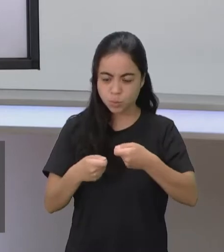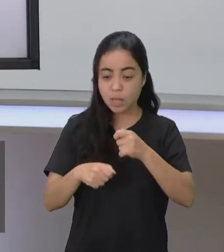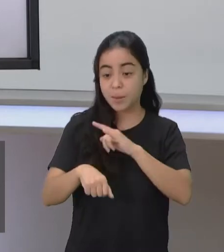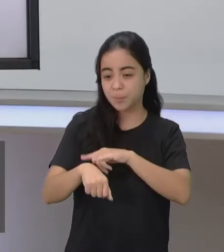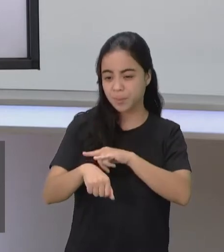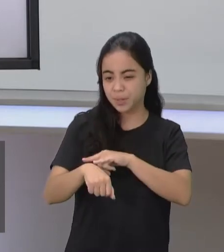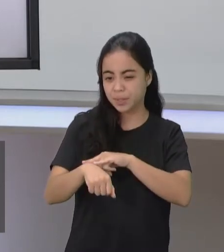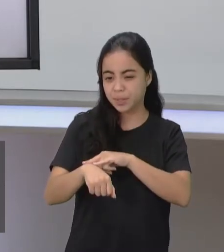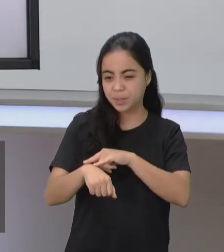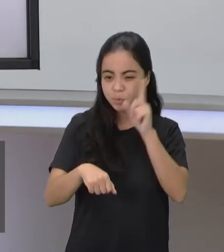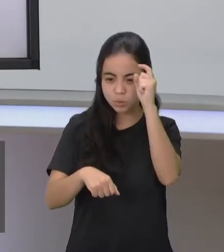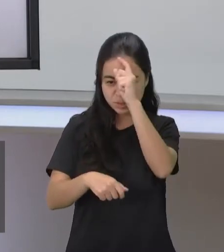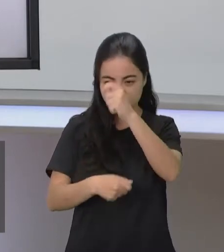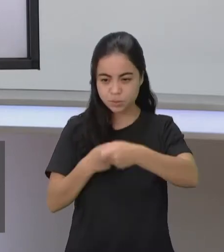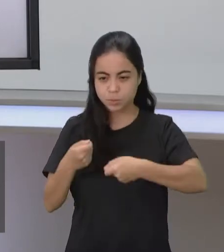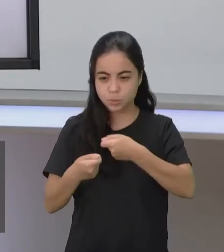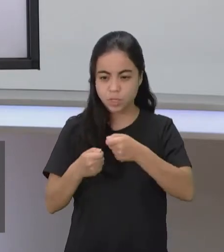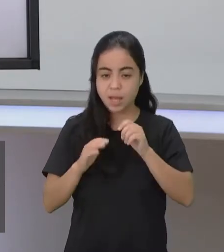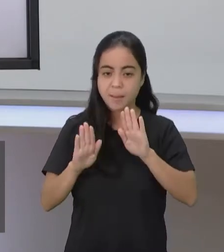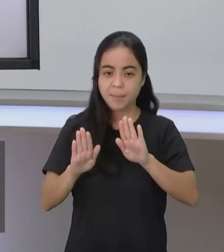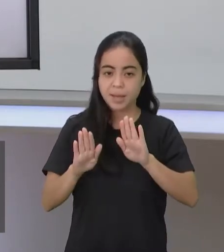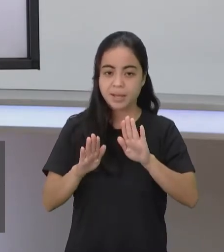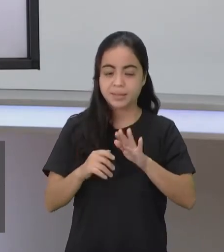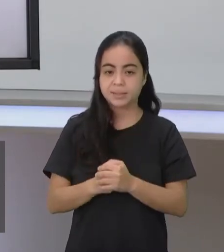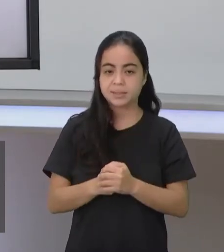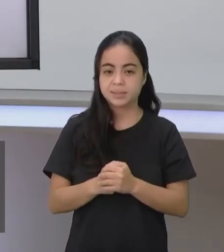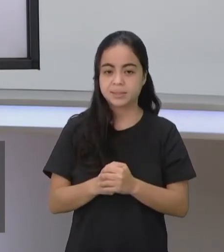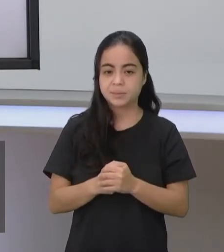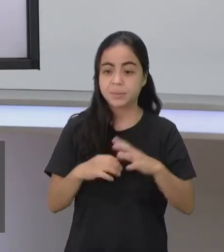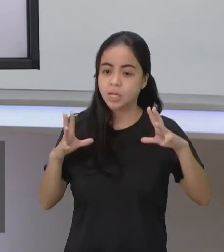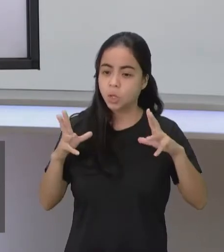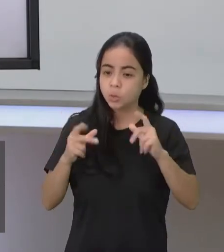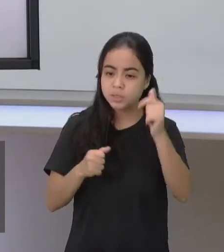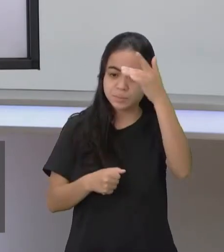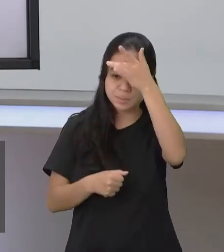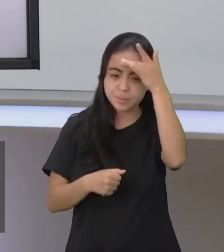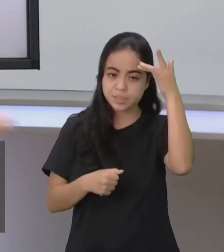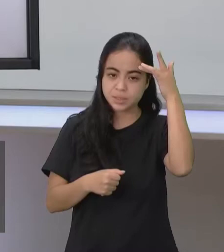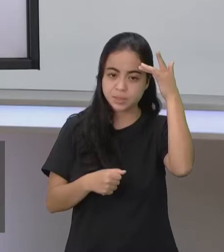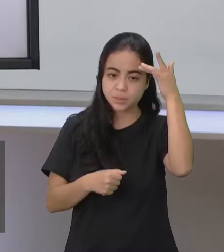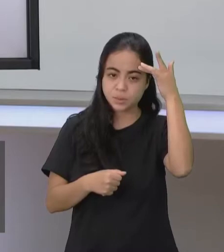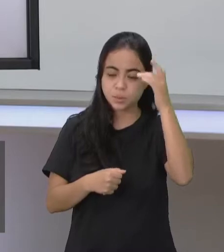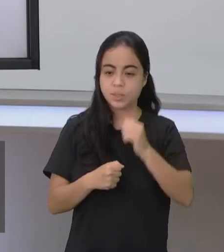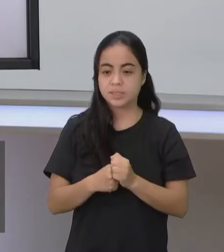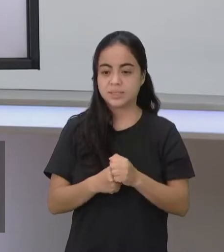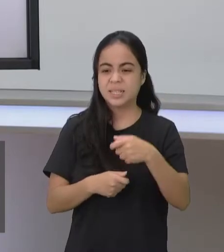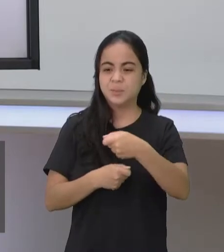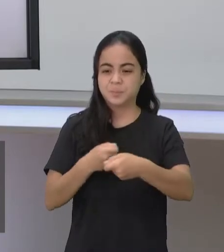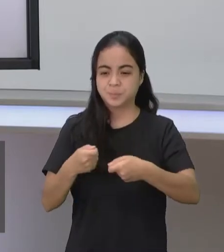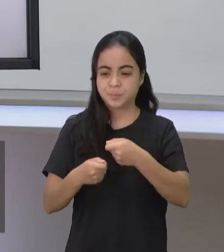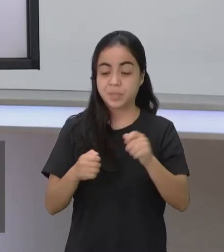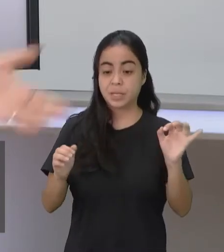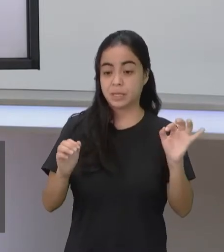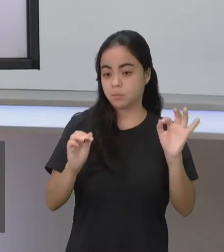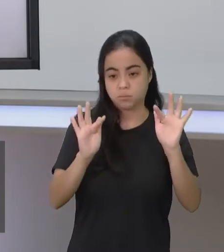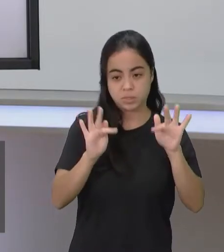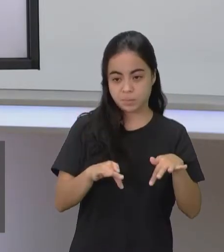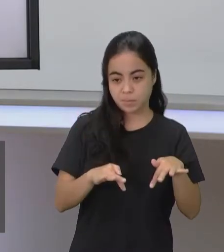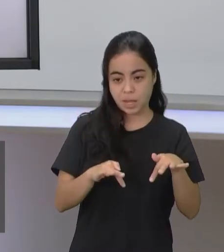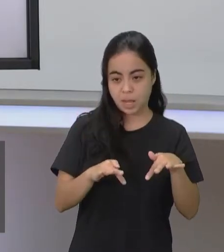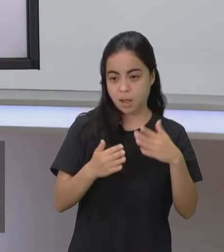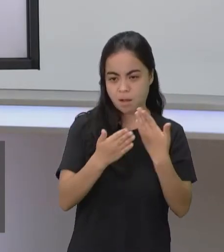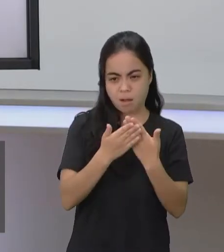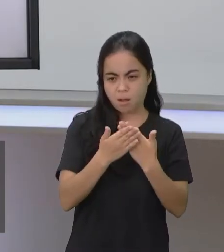banheiro. Ainda assim, muito provavelmente, todas as pessoas, elas iriam terminar o que elas estão fazendo, seja uma